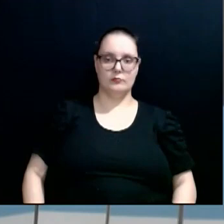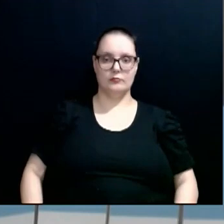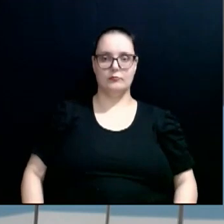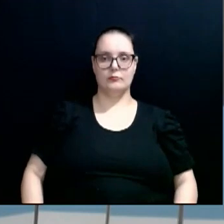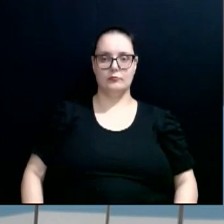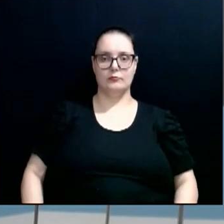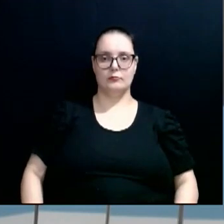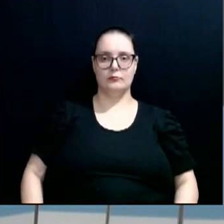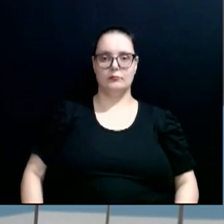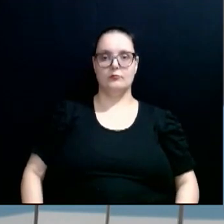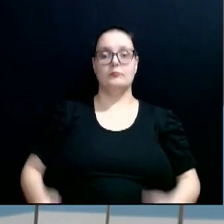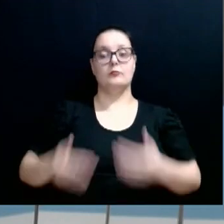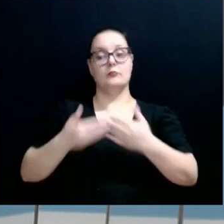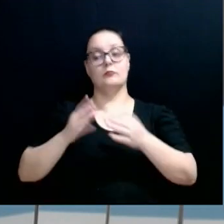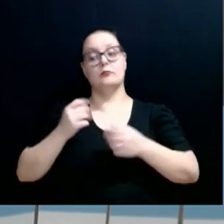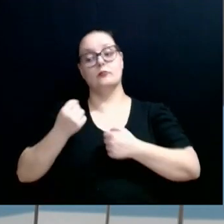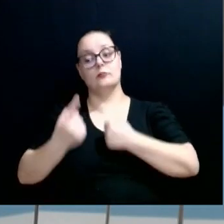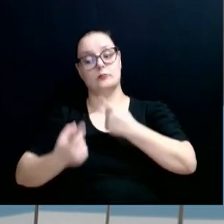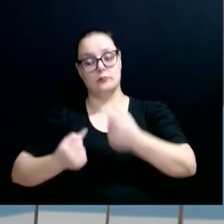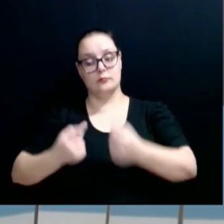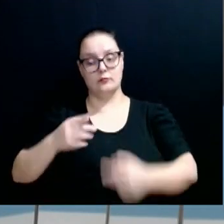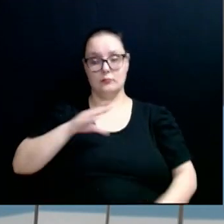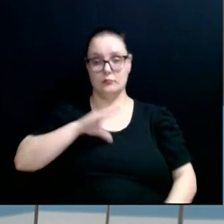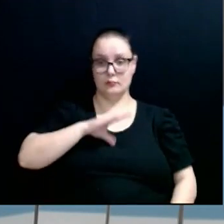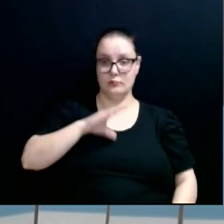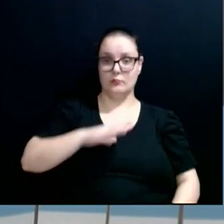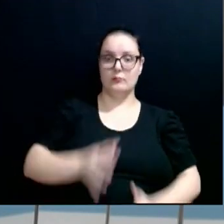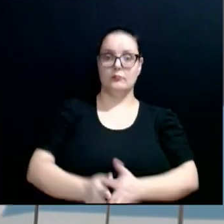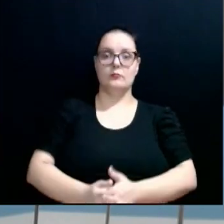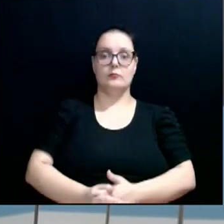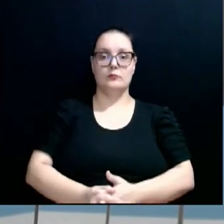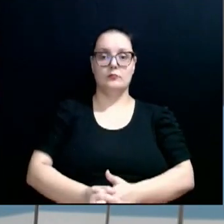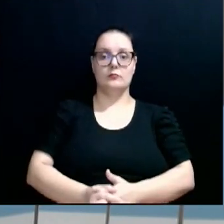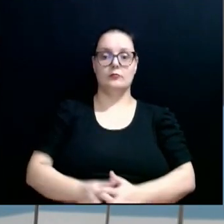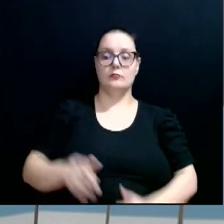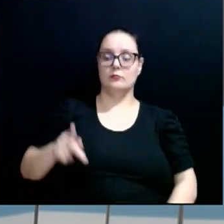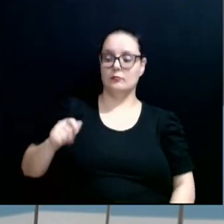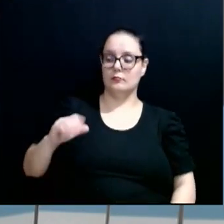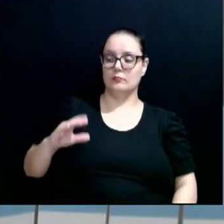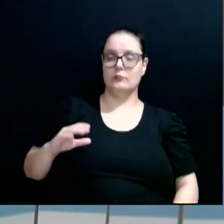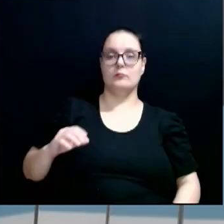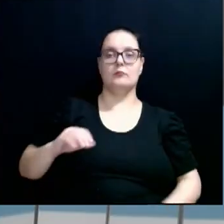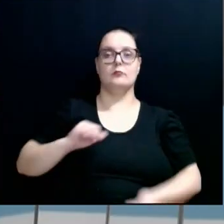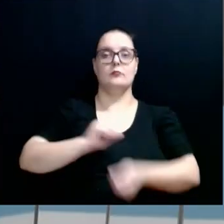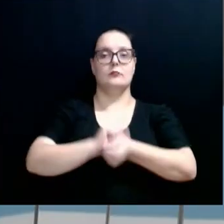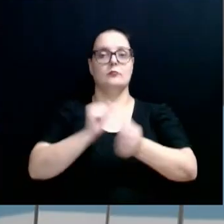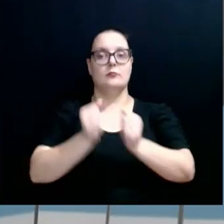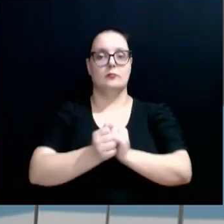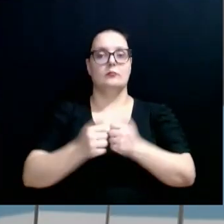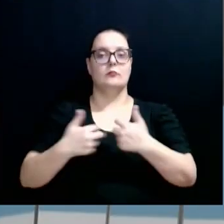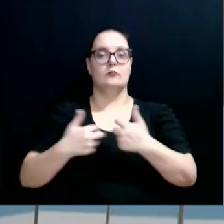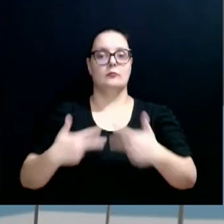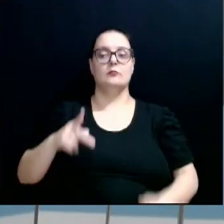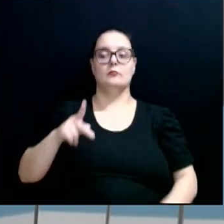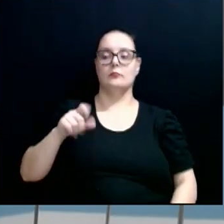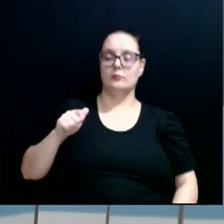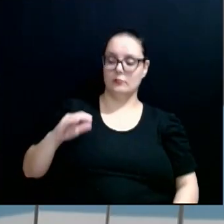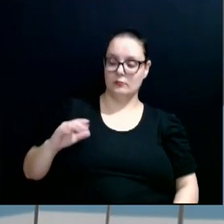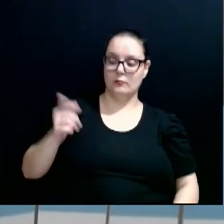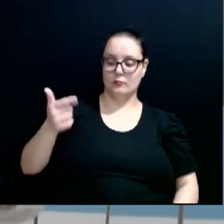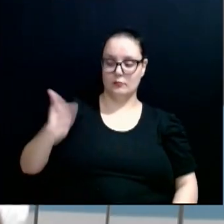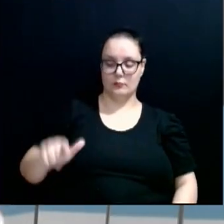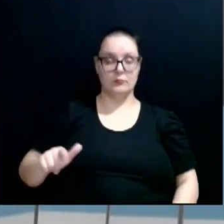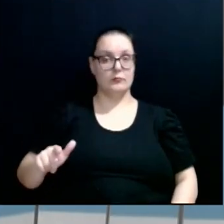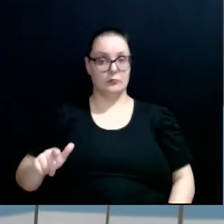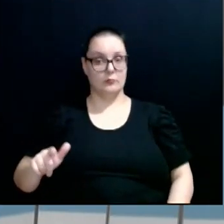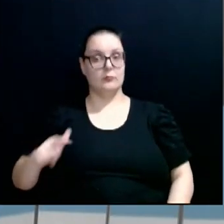algumas cidades esse PAC da renovação da frota. Aí teve o PAC continuado e a gente ainda está inscrito,